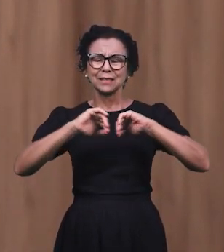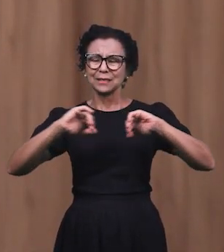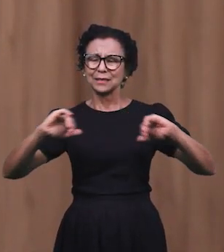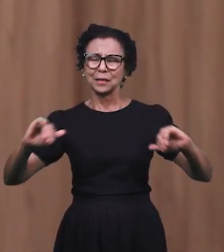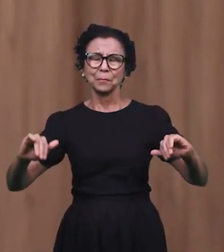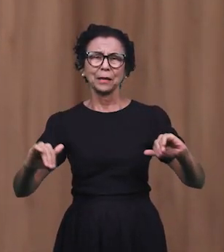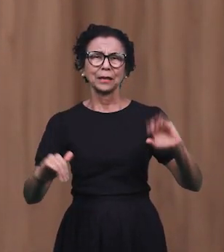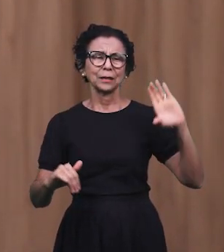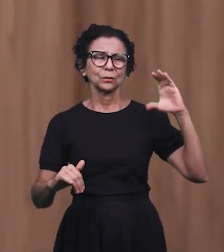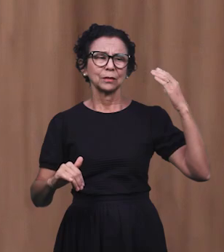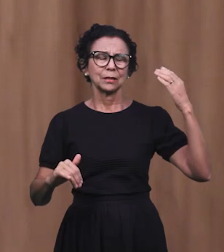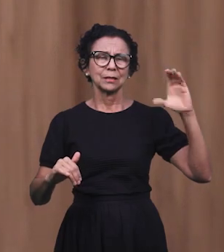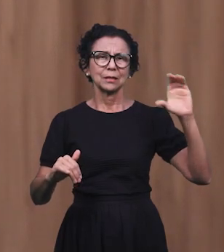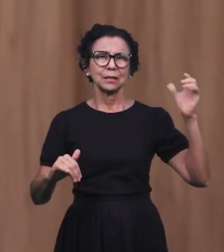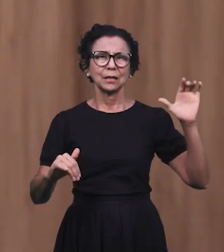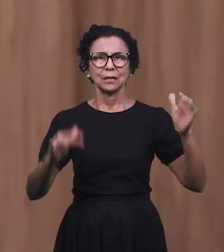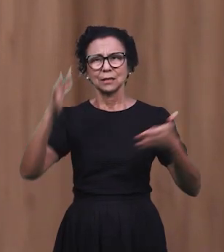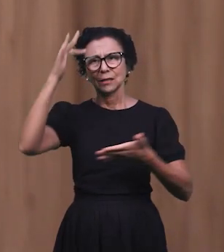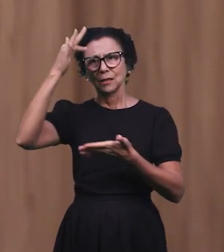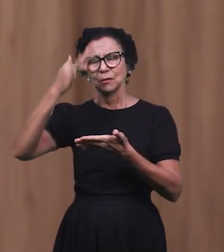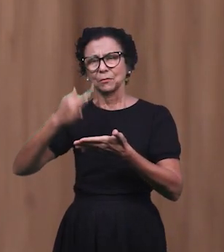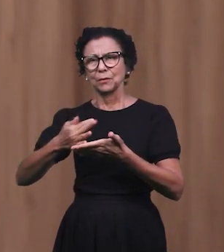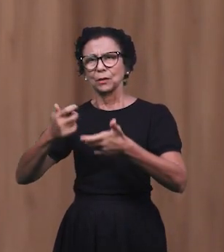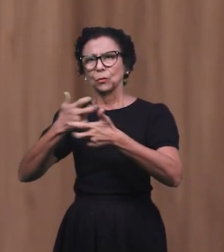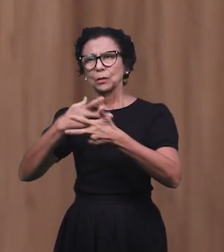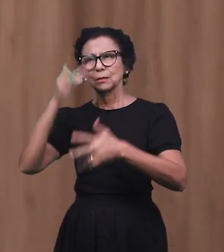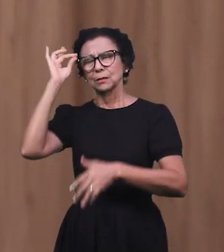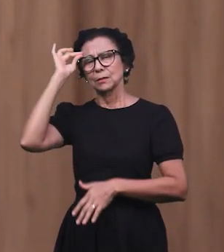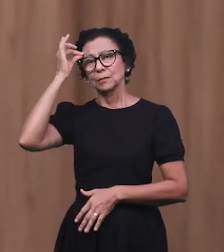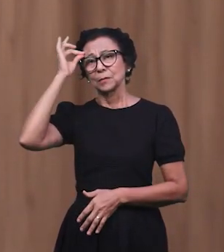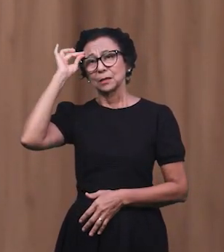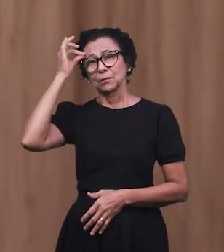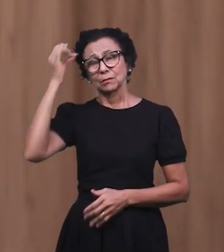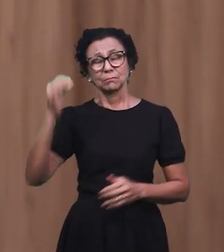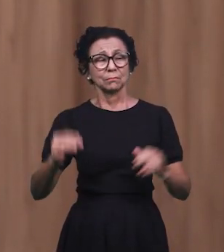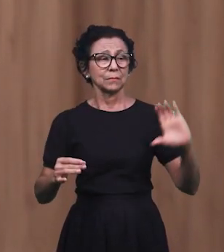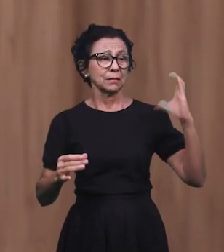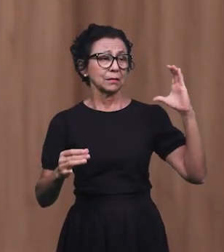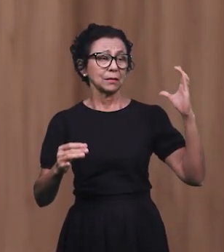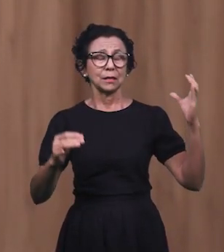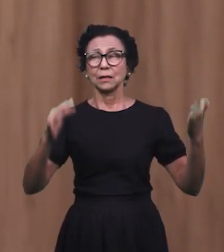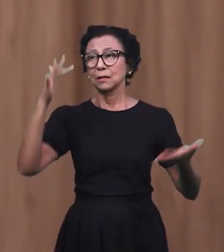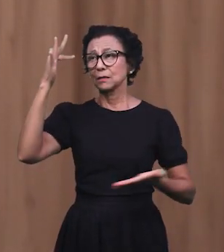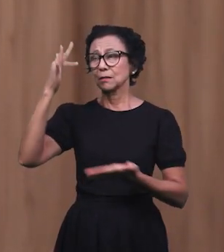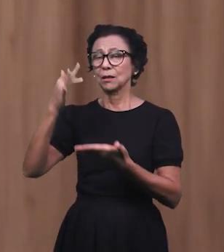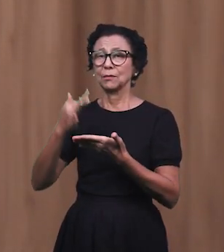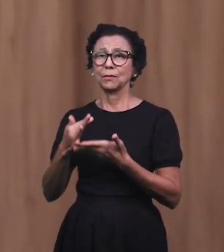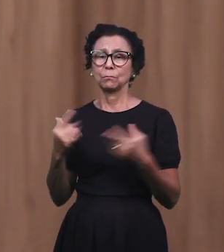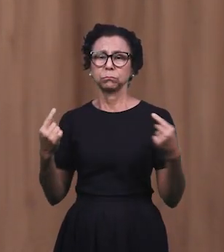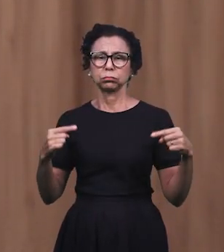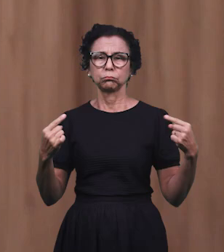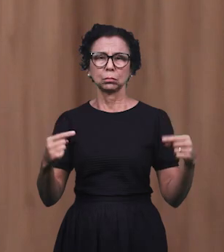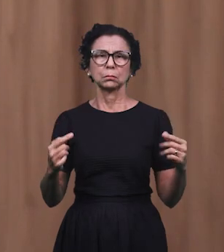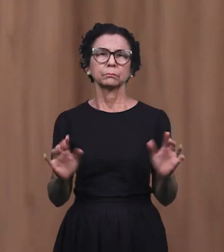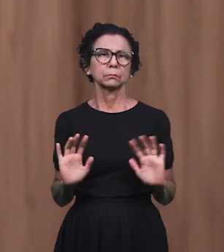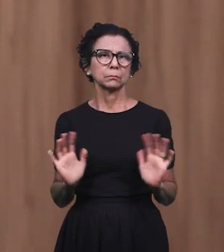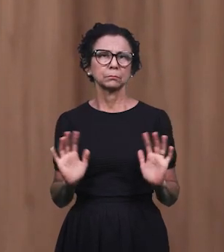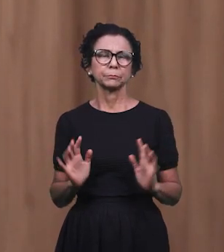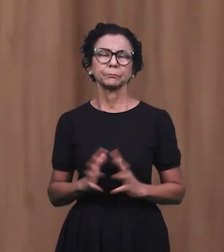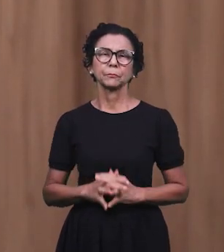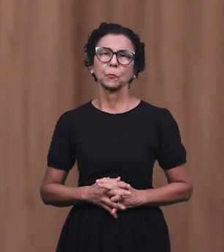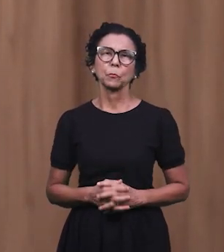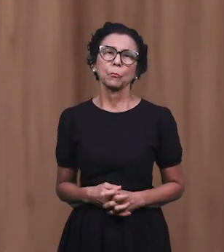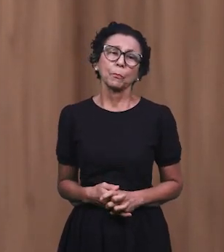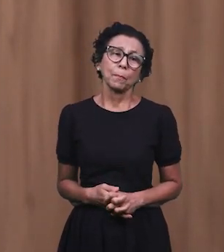dessa vida, ela vai tratar das coisas espirituais, das coisas que vêm do Senhor. Então a ciência e a fé, elas nunca vão contrapor